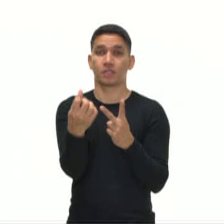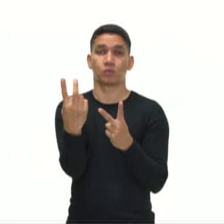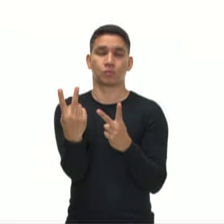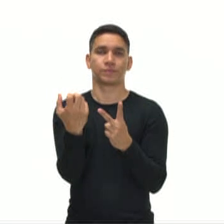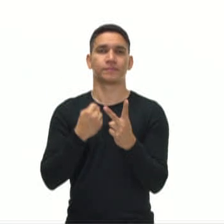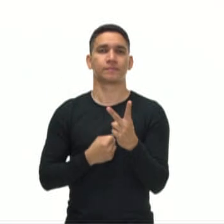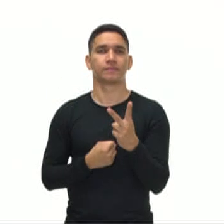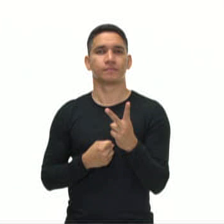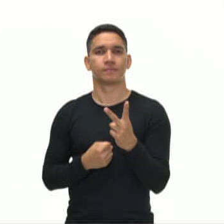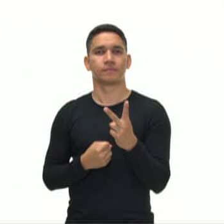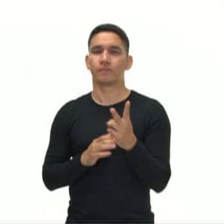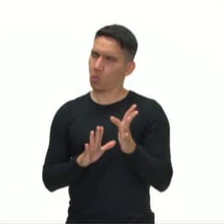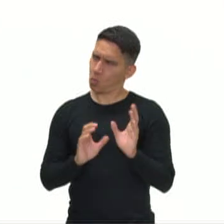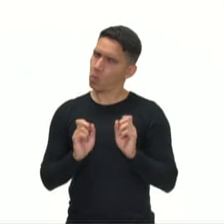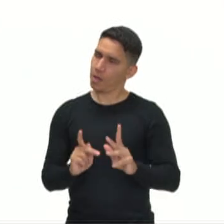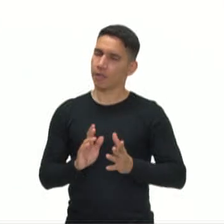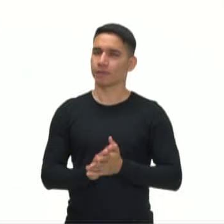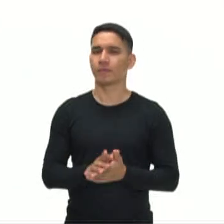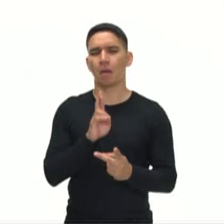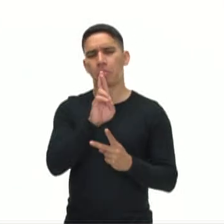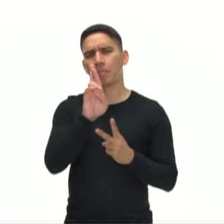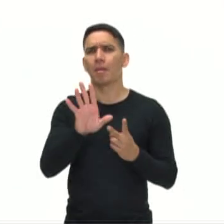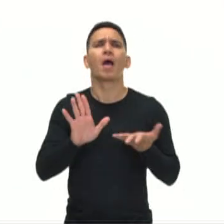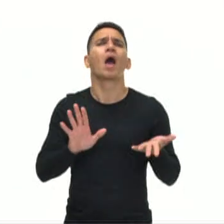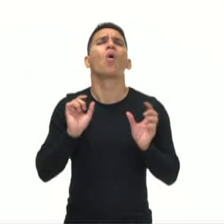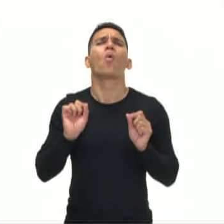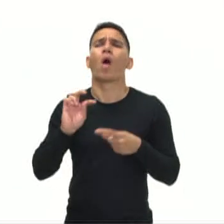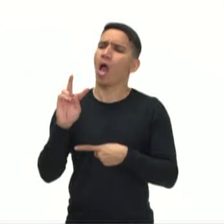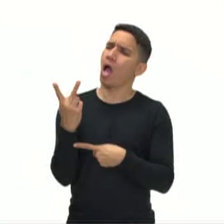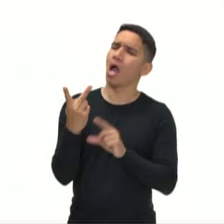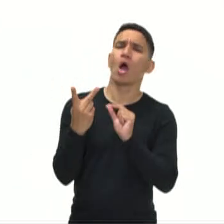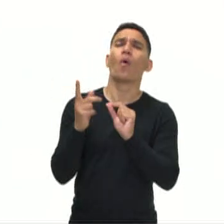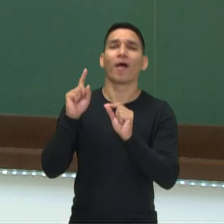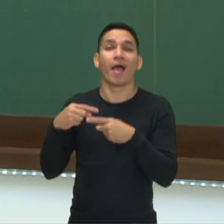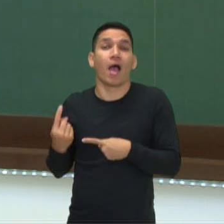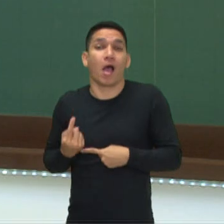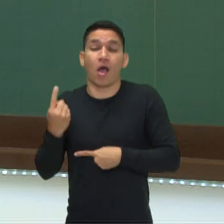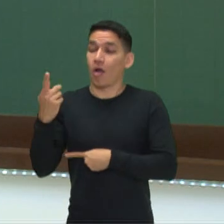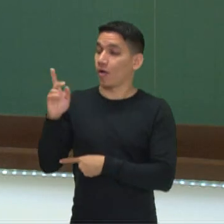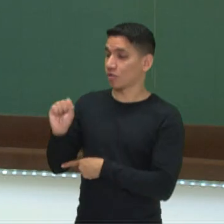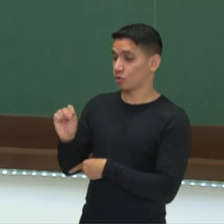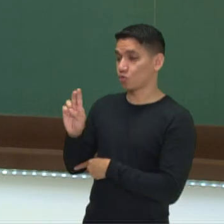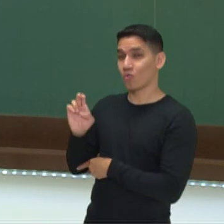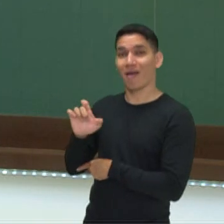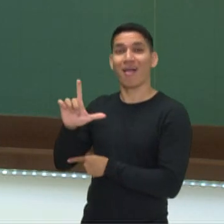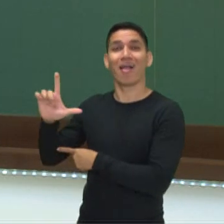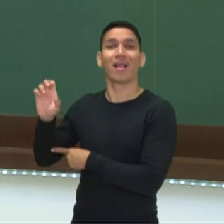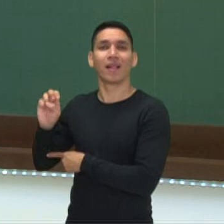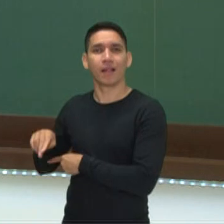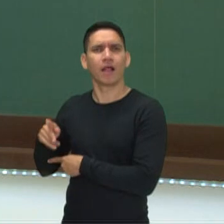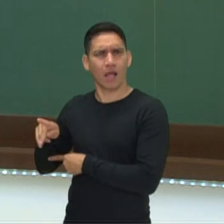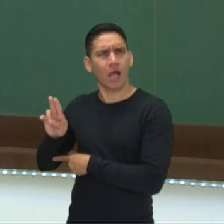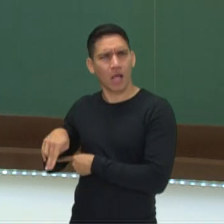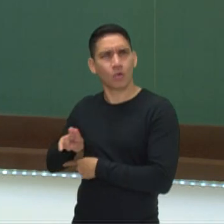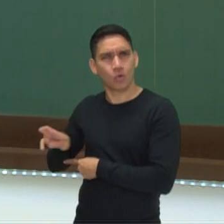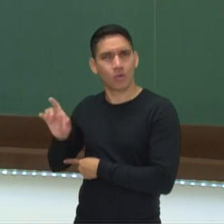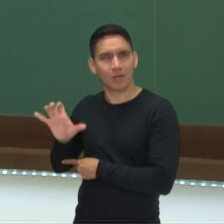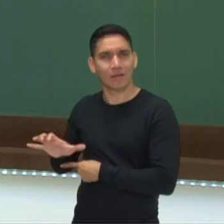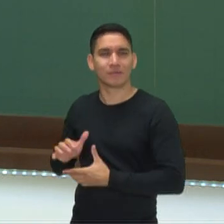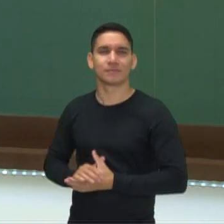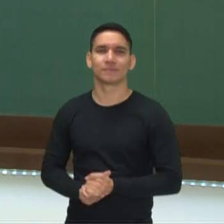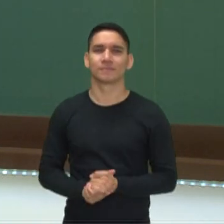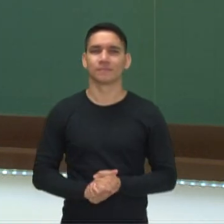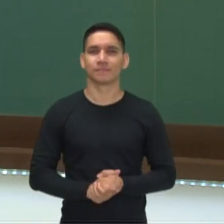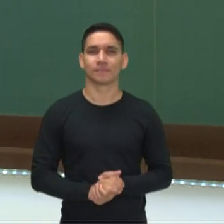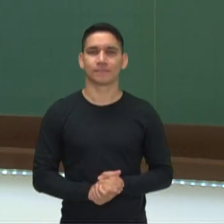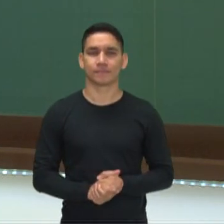1,62. Tá, mas o que é esse H que a gente calculou? Era a altura da Suelen. Era Suelen o nome da menina? Agora eu não lembro mais.